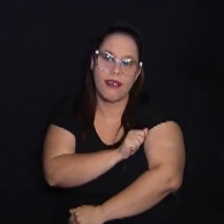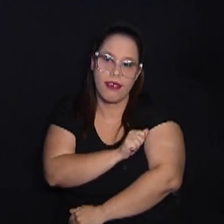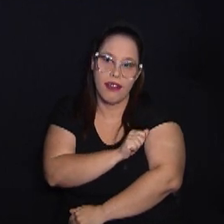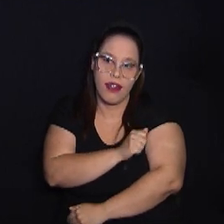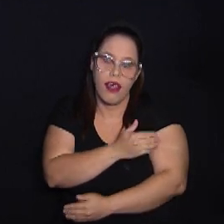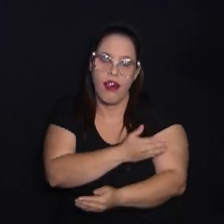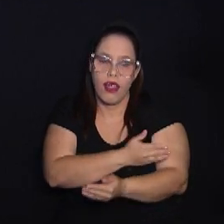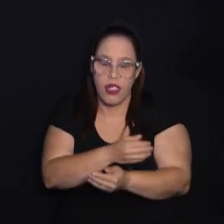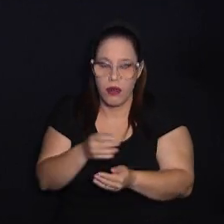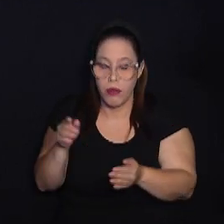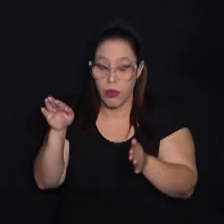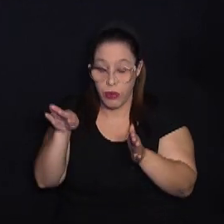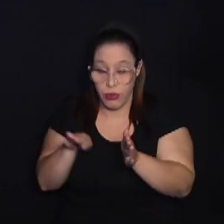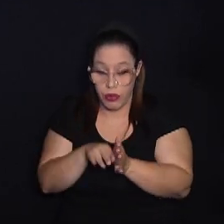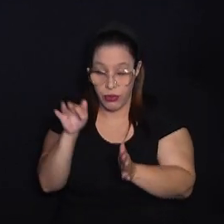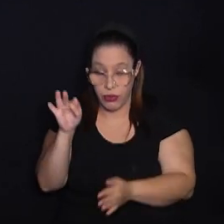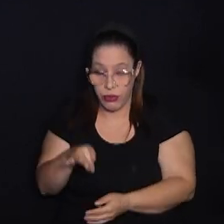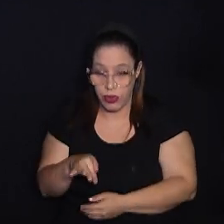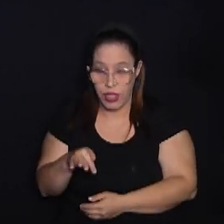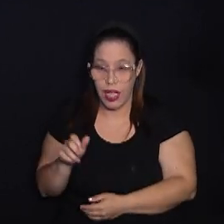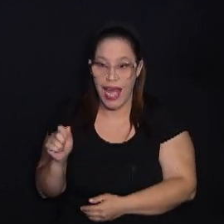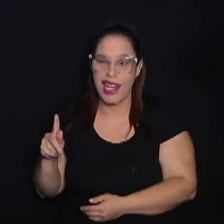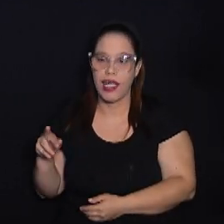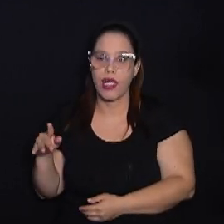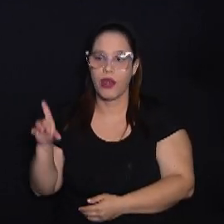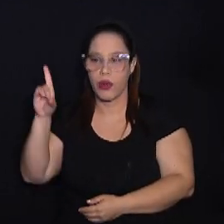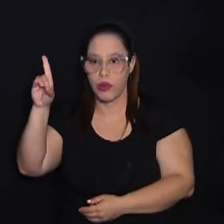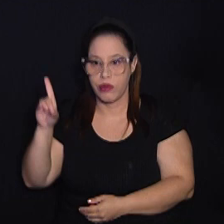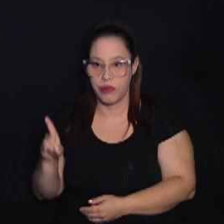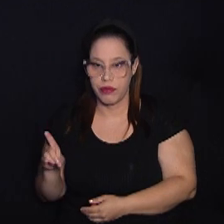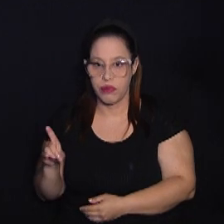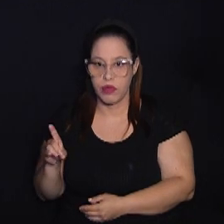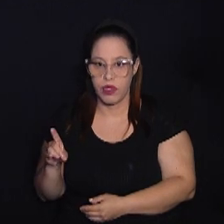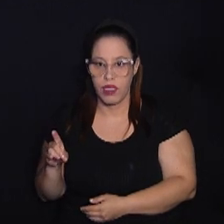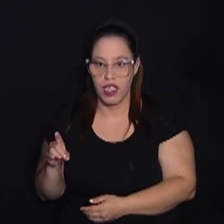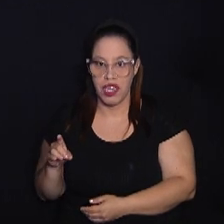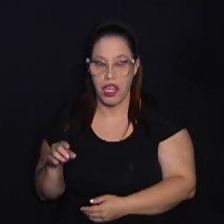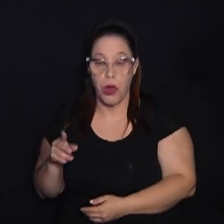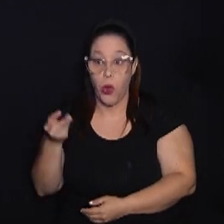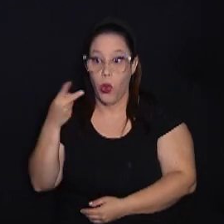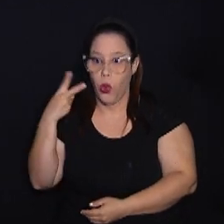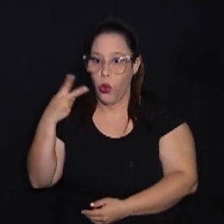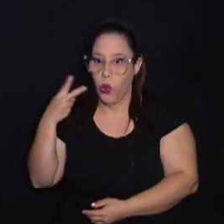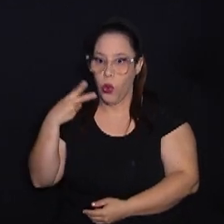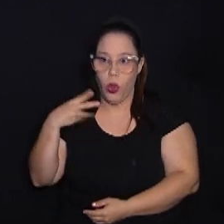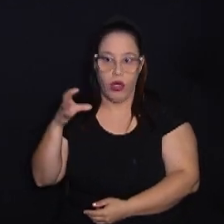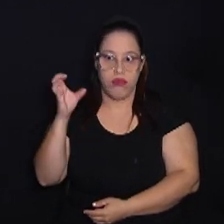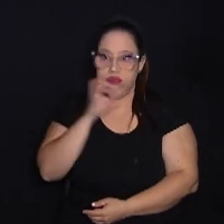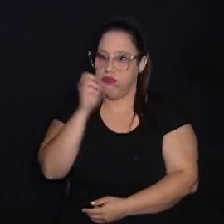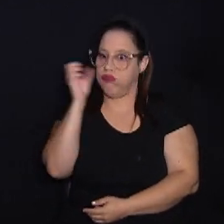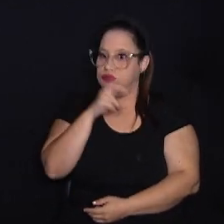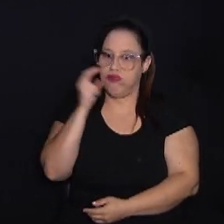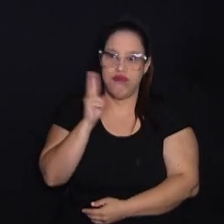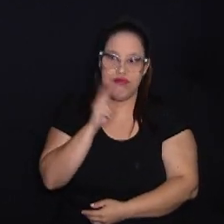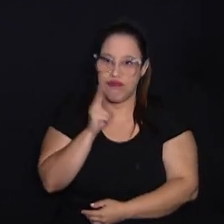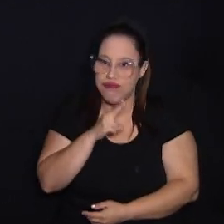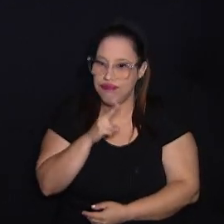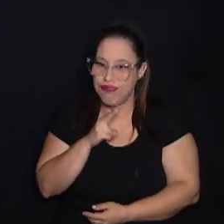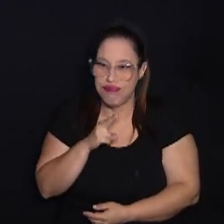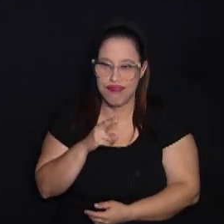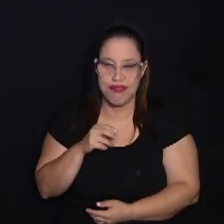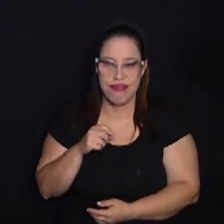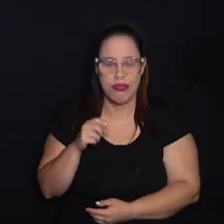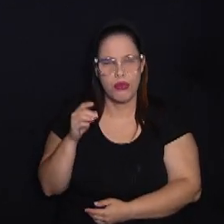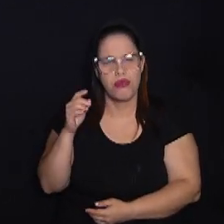da diretoria. Gente, era ligada no 220 nessa época. Mas eis que um